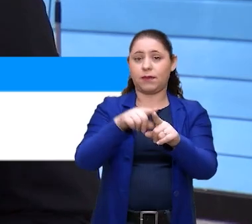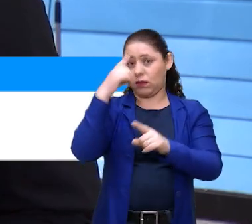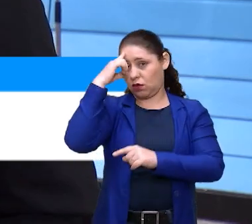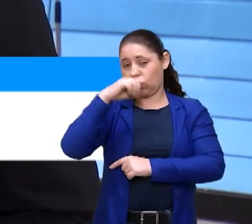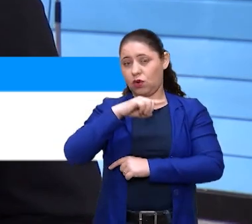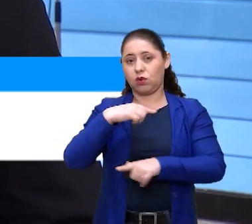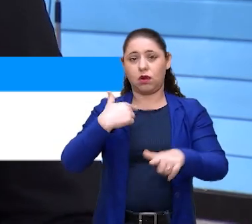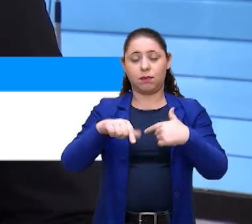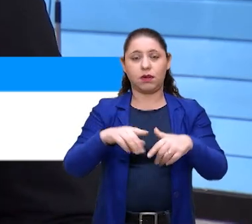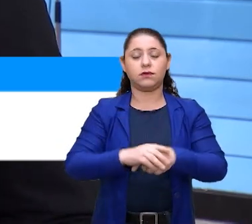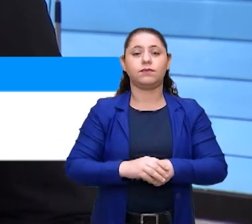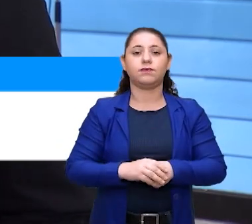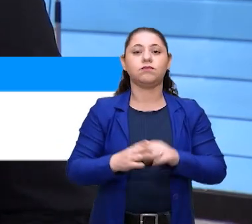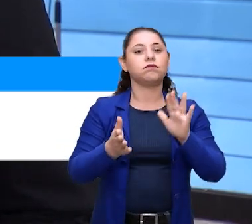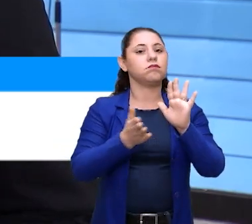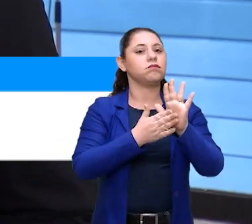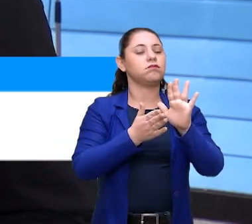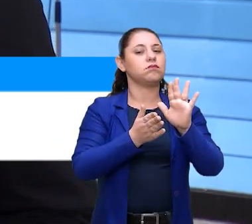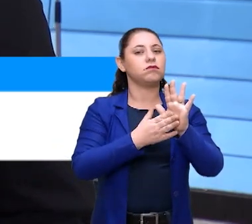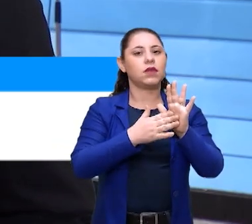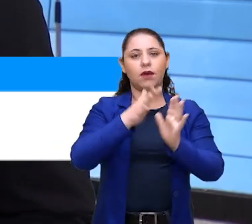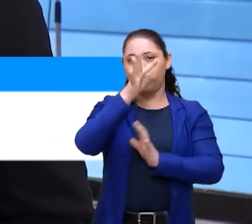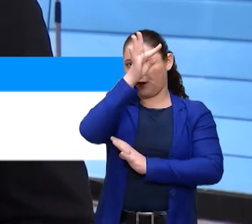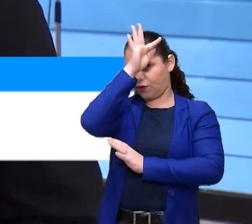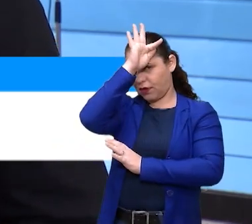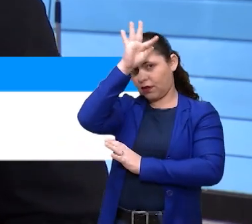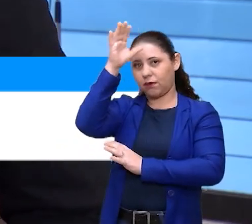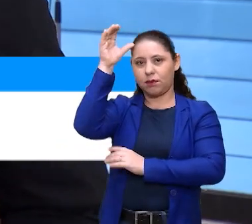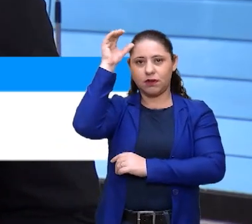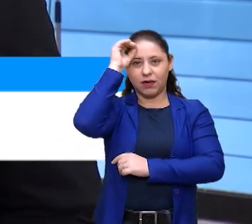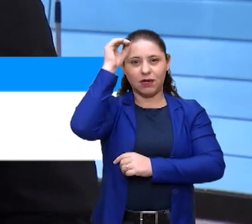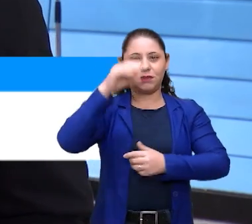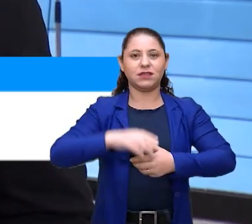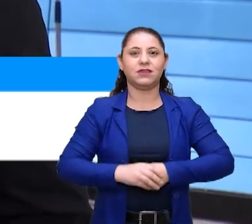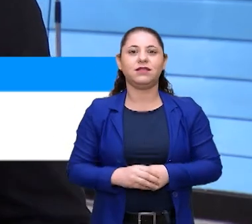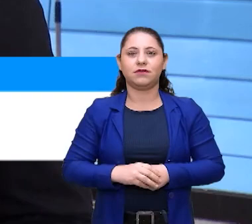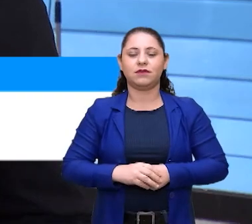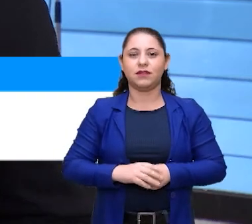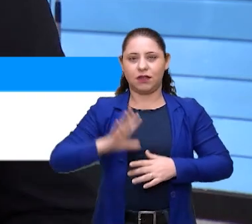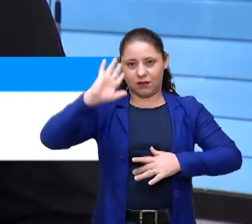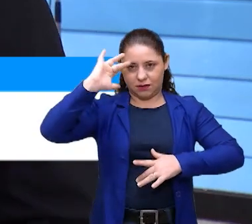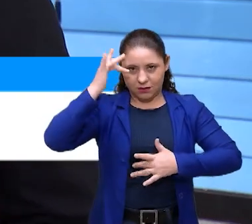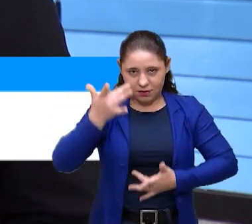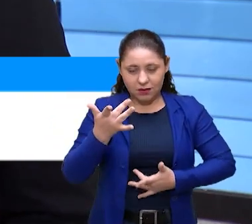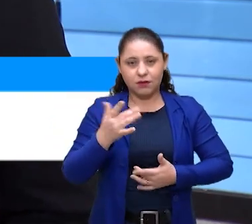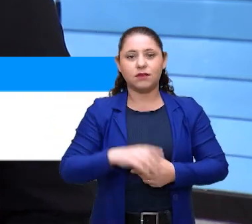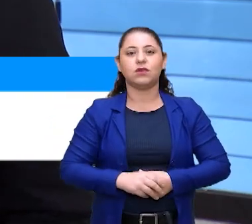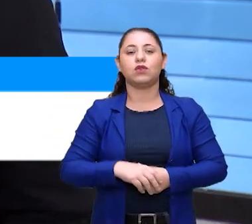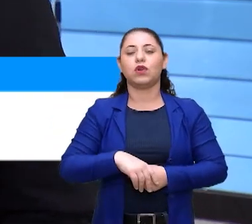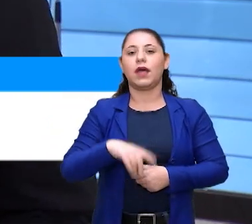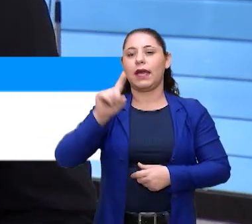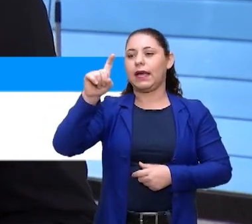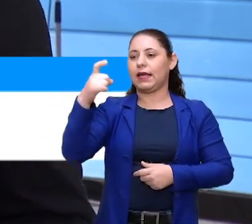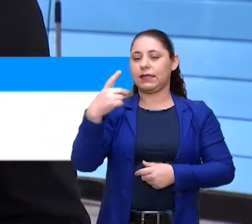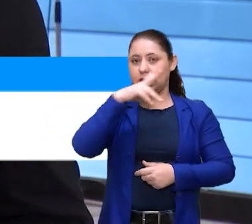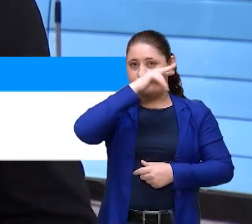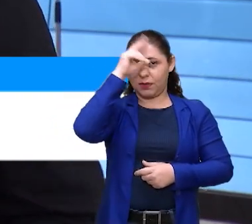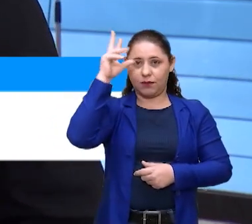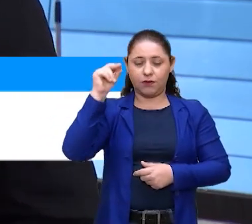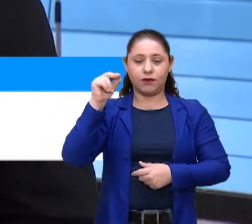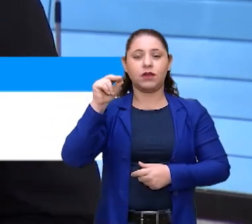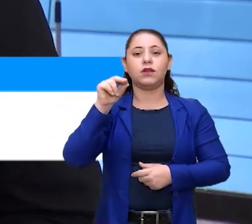Dia do Trabalhador, teve como deputado proponente o deputado Felipe Orro, do PSD. Essa comenda de mérito era do nome